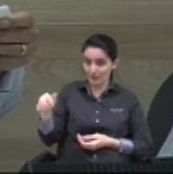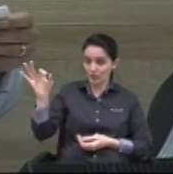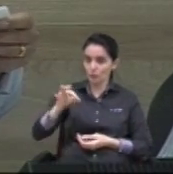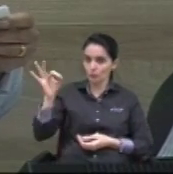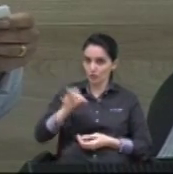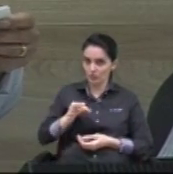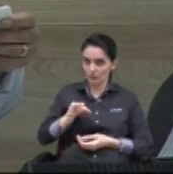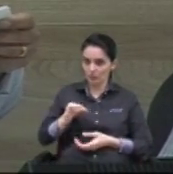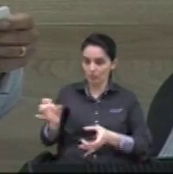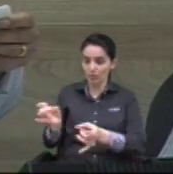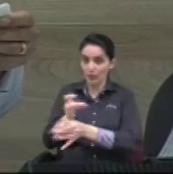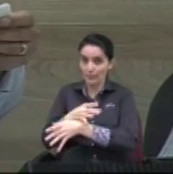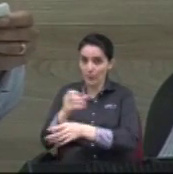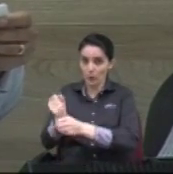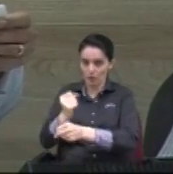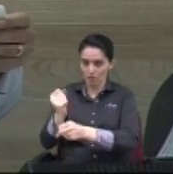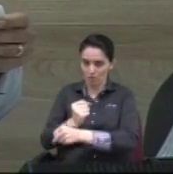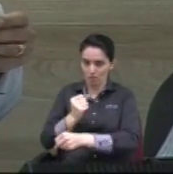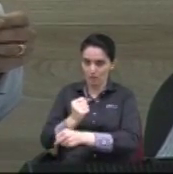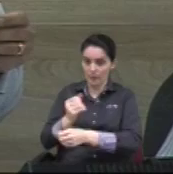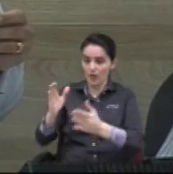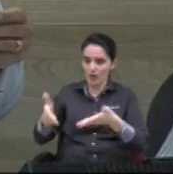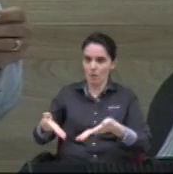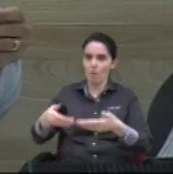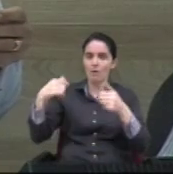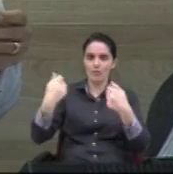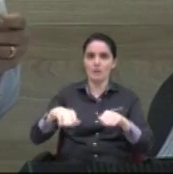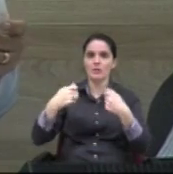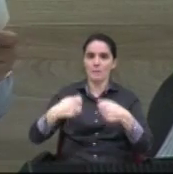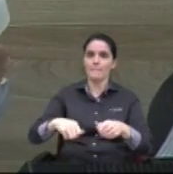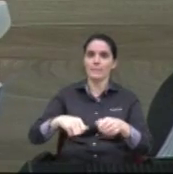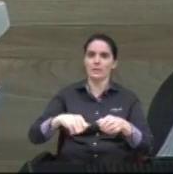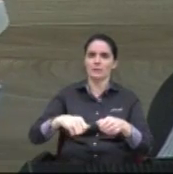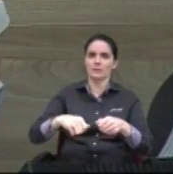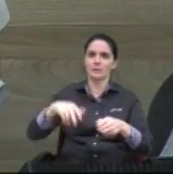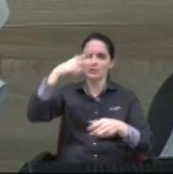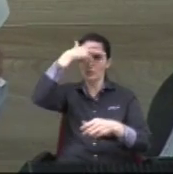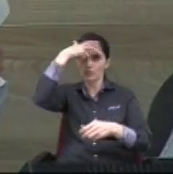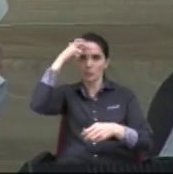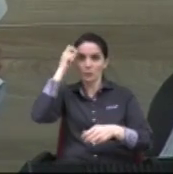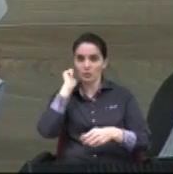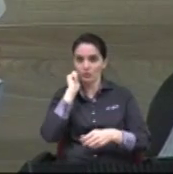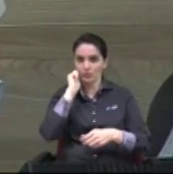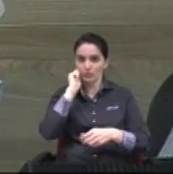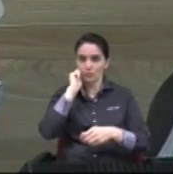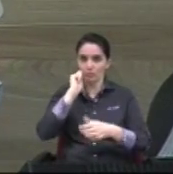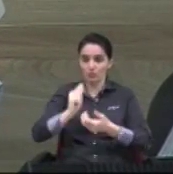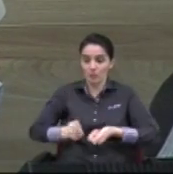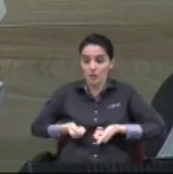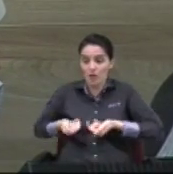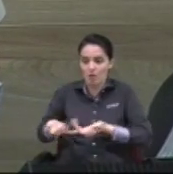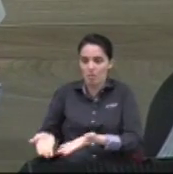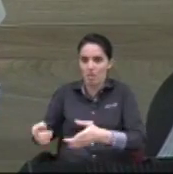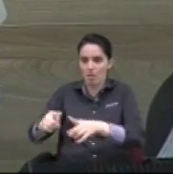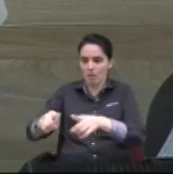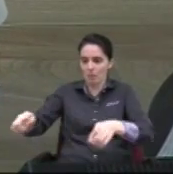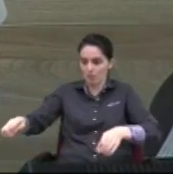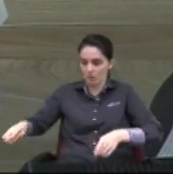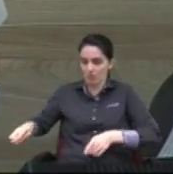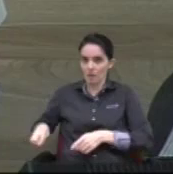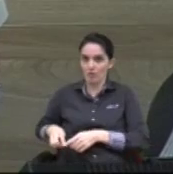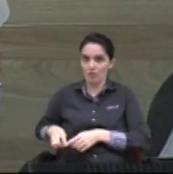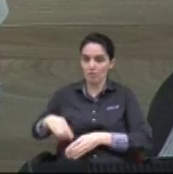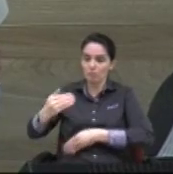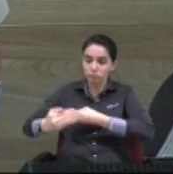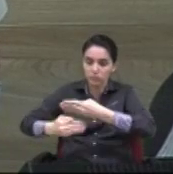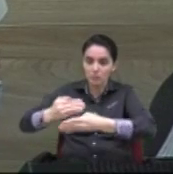entende que caberia à Prefeitura Municipal de Limeira a doação do terreno para a continuidade da